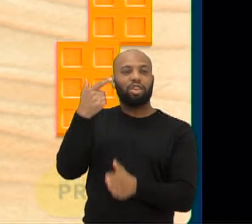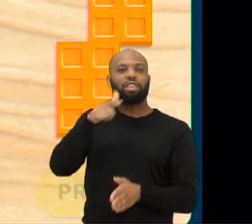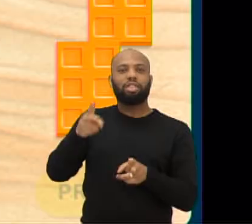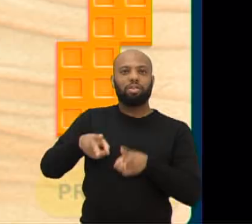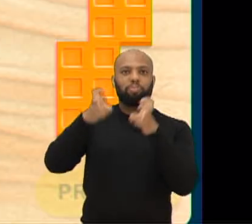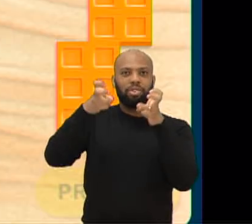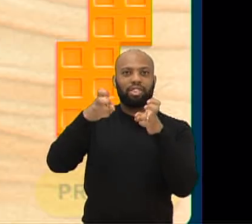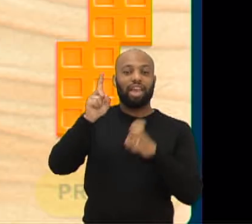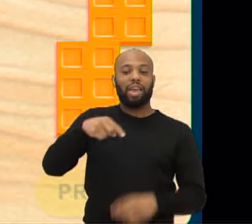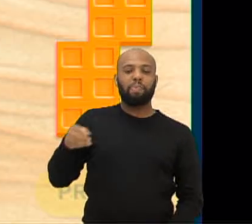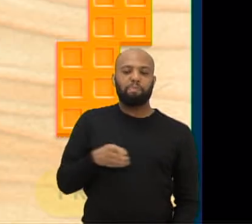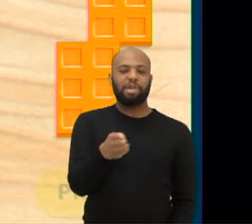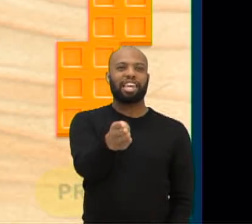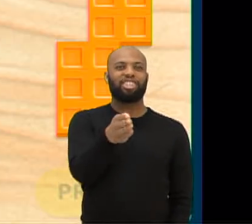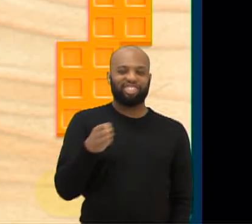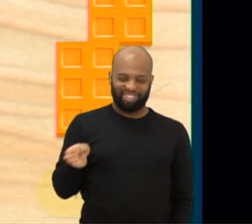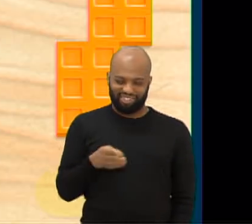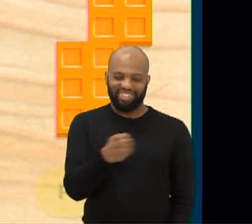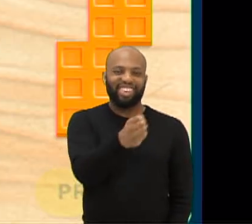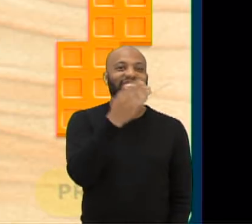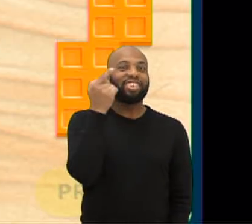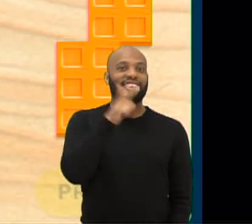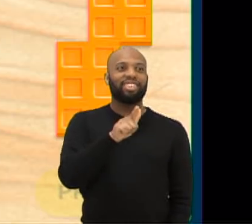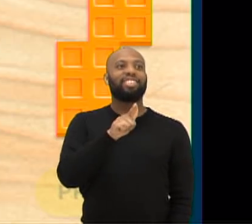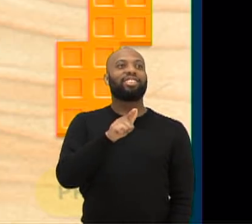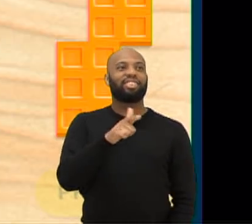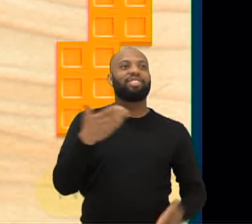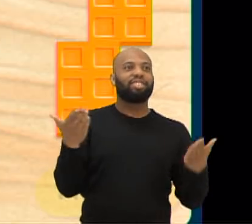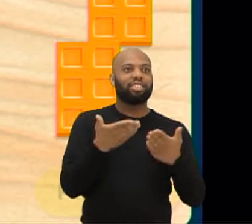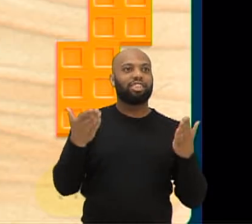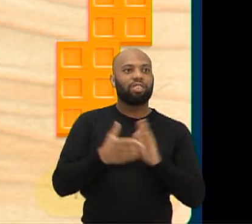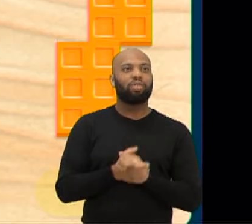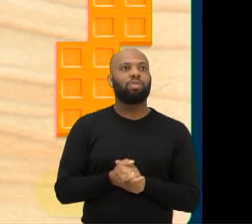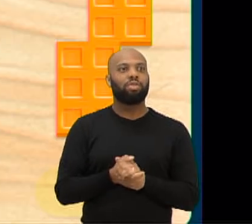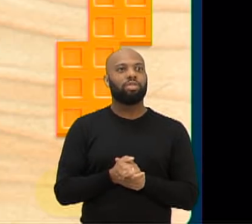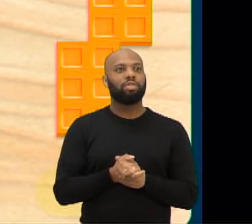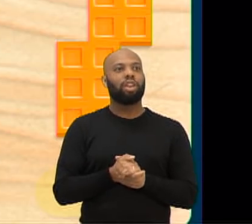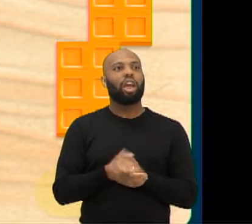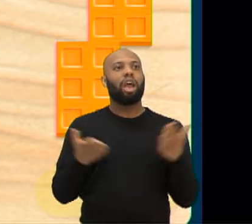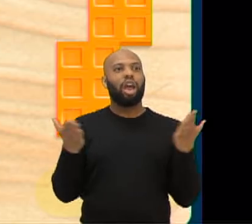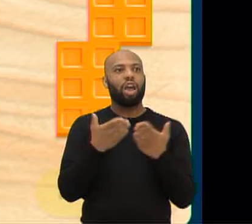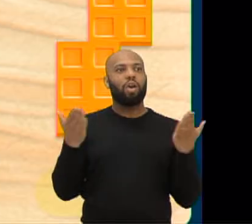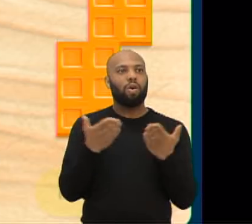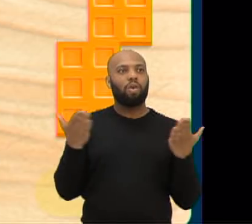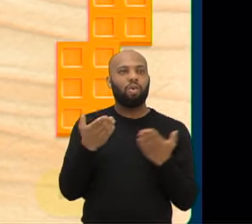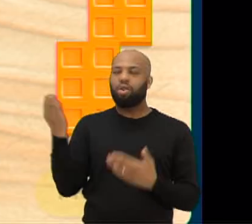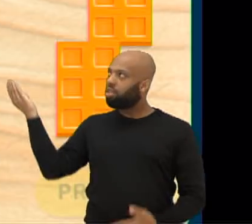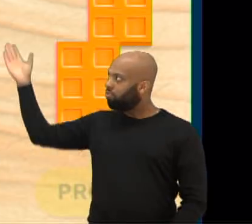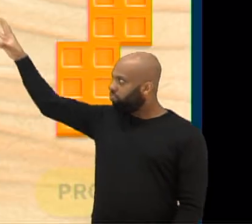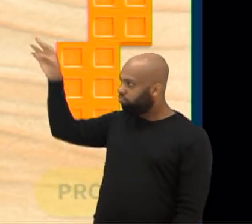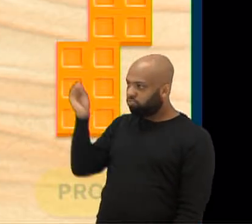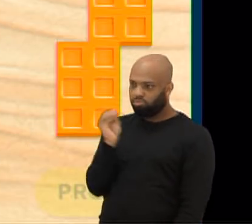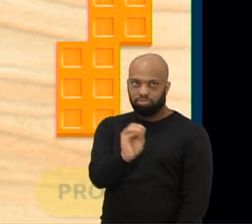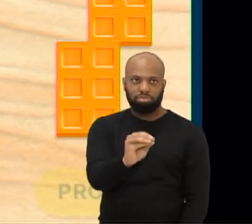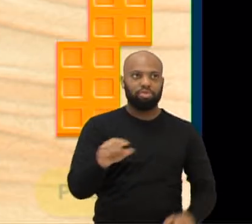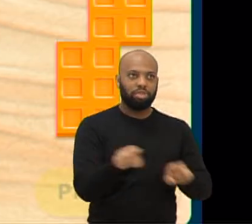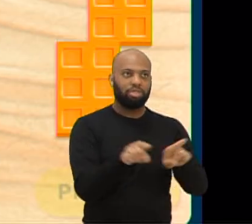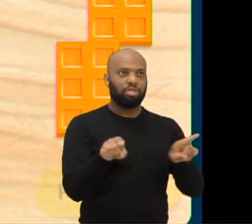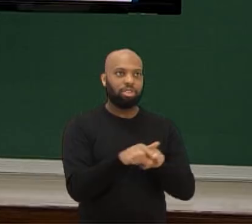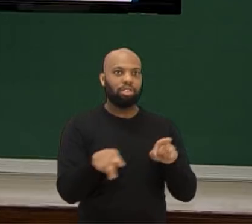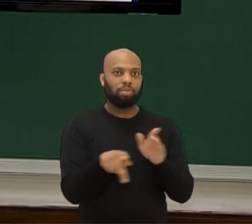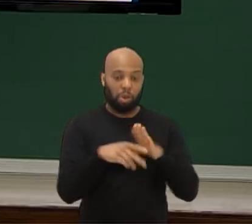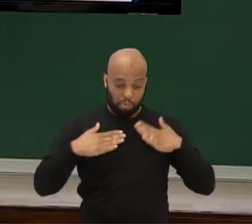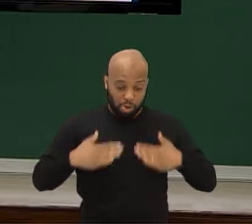é um peixe, né? Conseguimos encaixar a cauda dele. Vamos encaixar essa figura aqui, que é parte